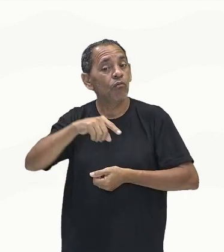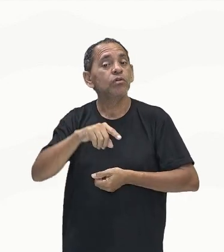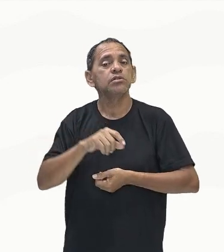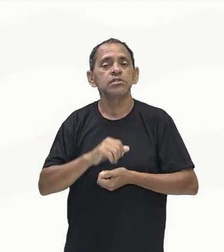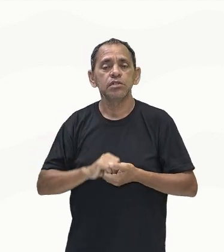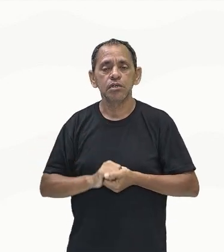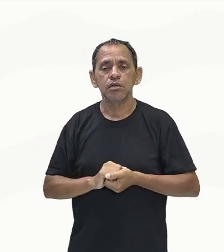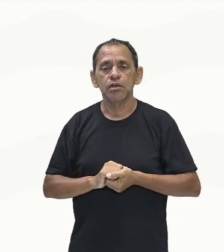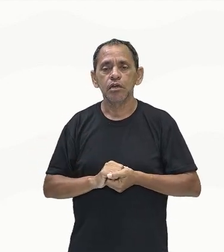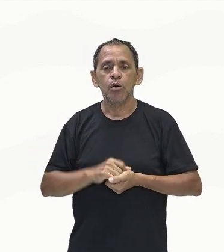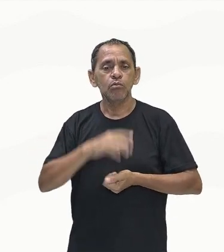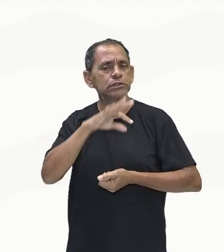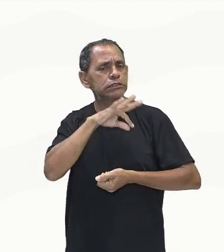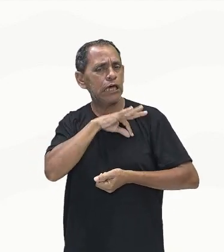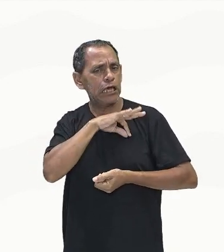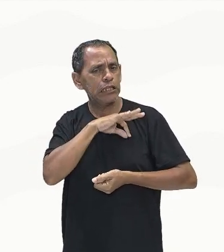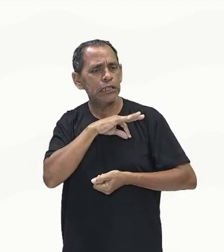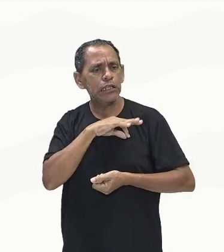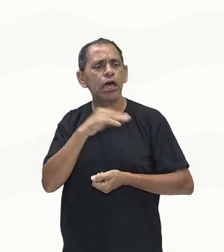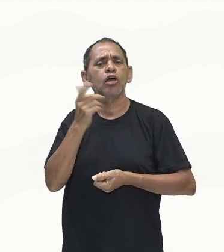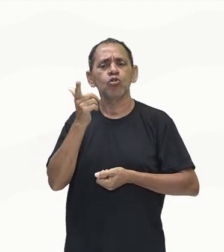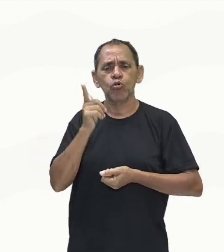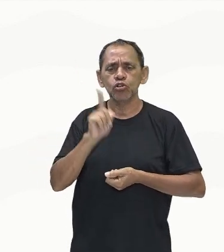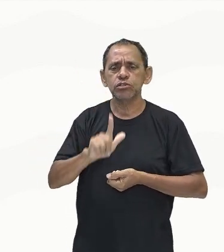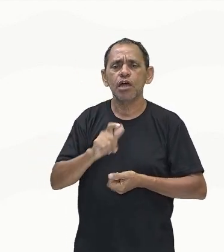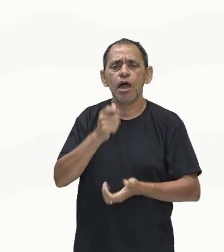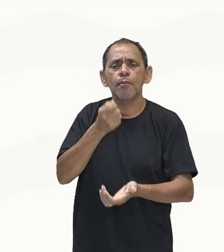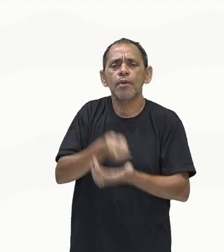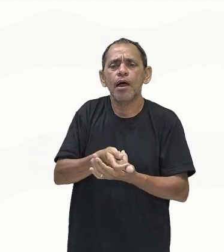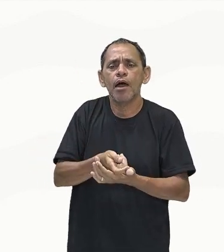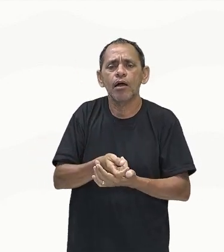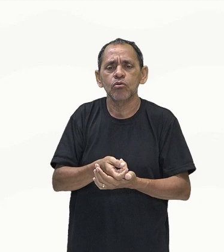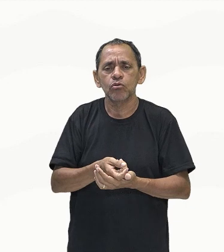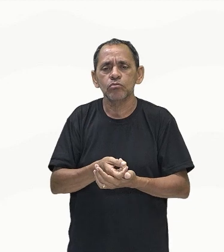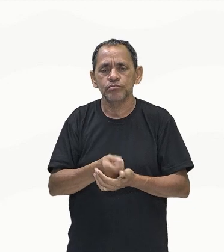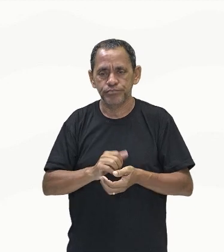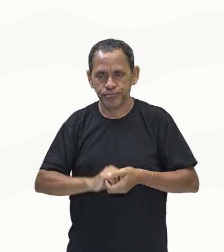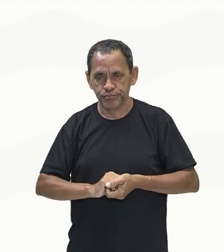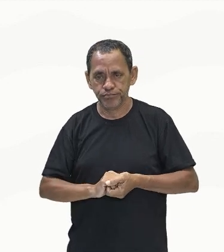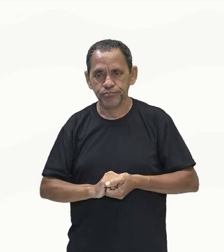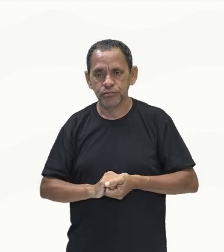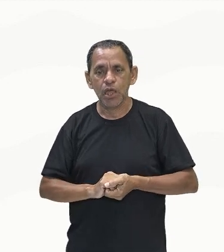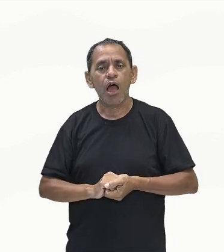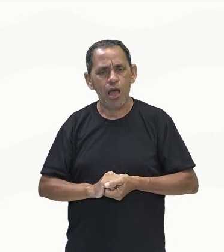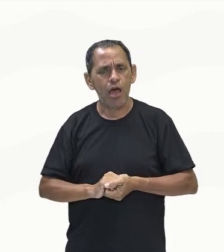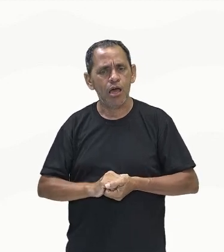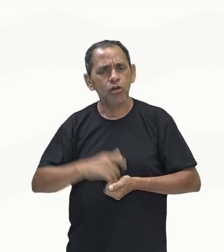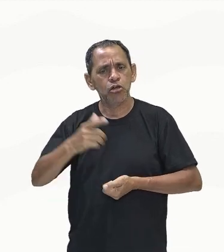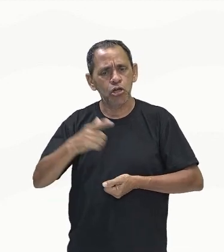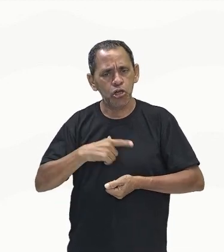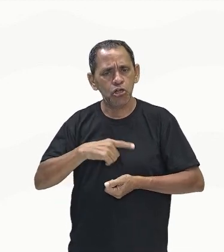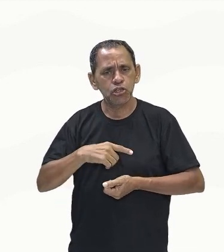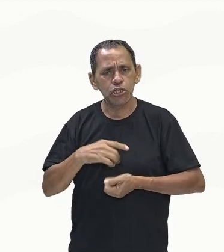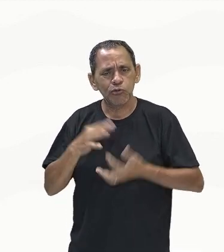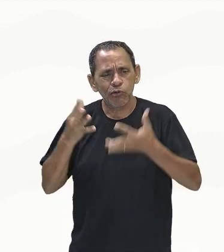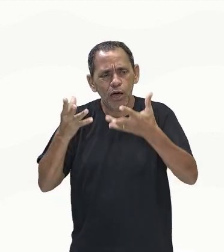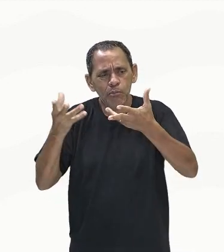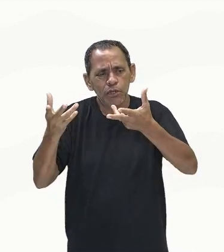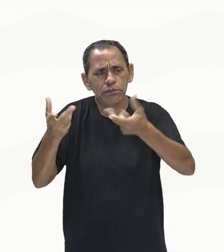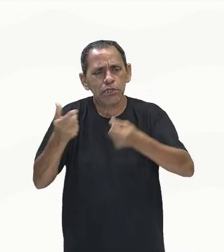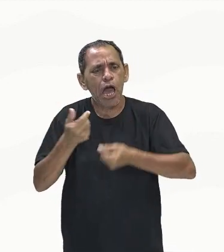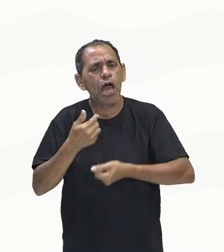né? Aí já não envolve a paixão, mas quer dizer que eu sou talentoso naquilo que eu faço. Eu não gosto, eu